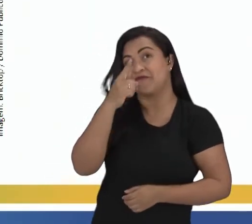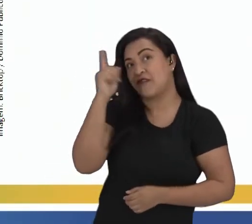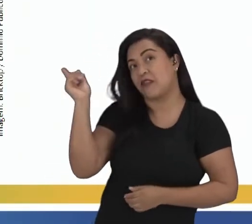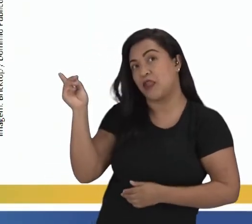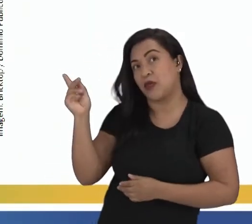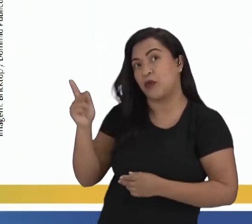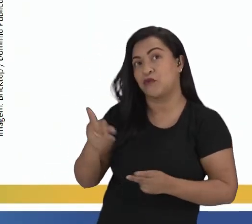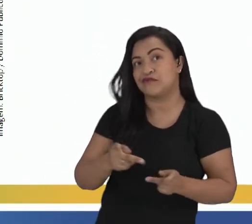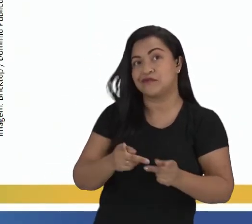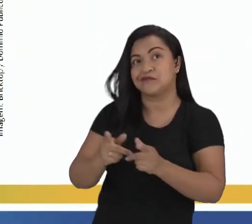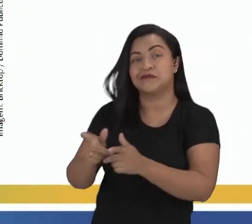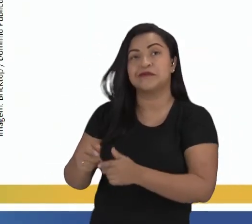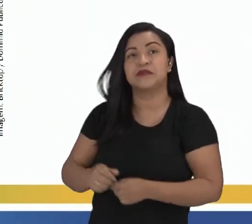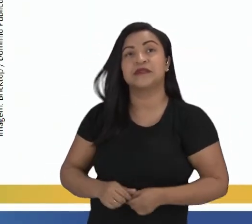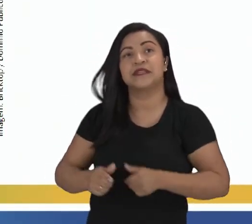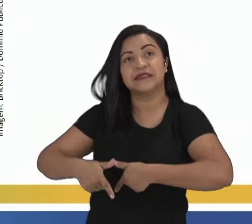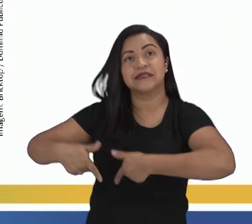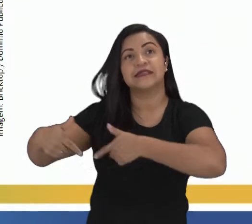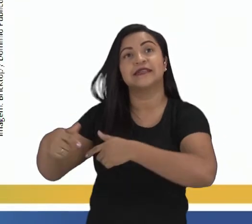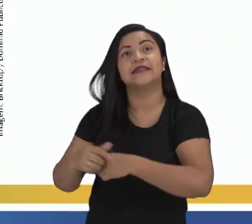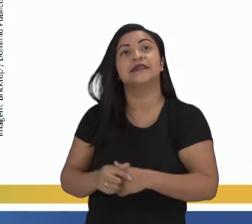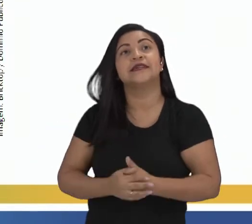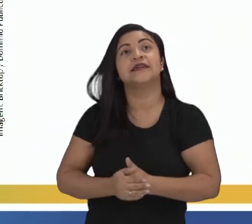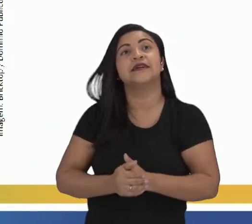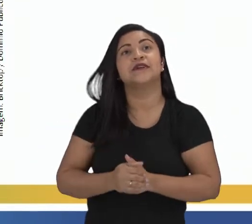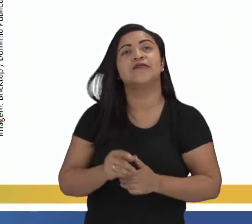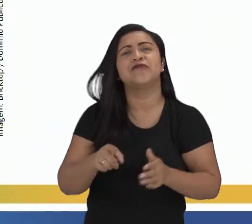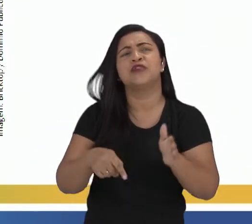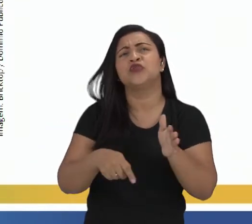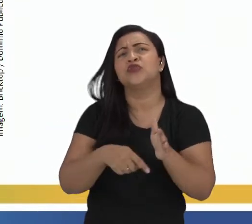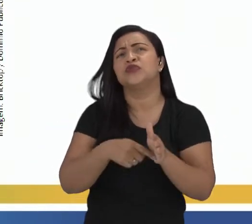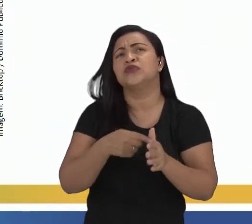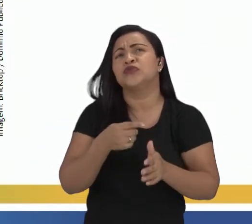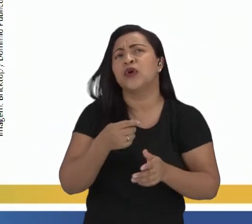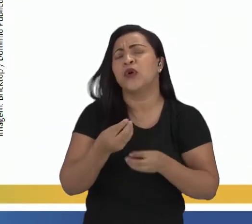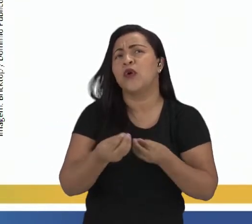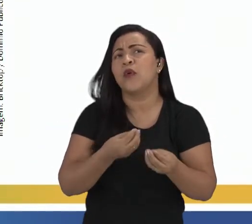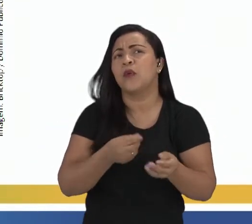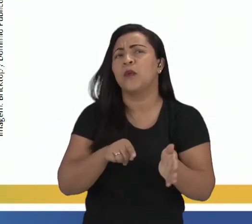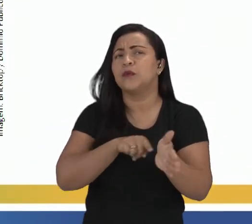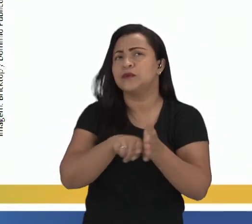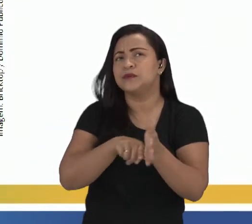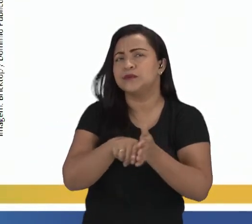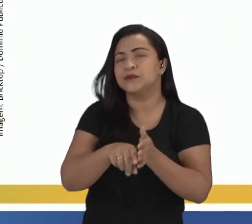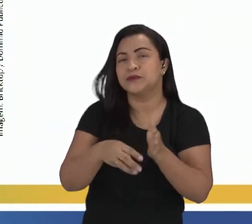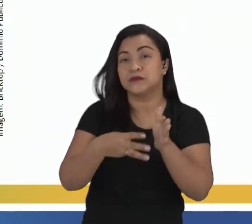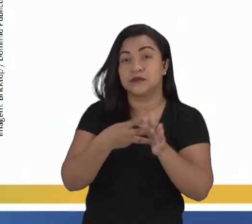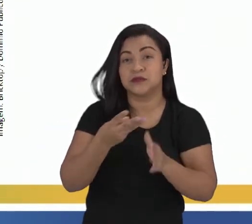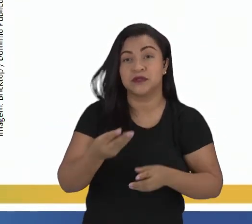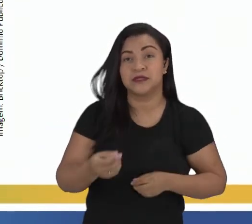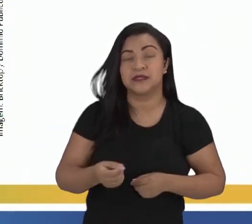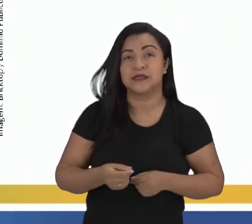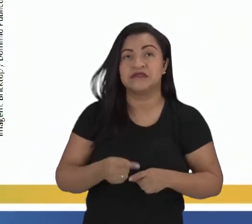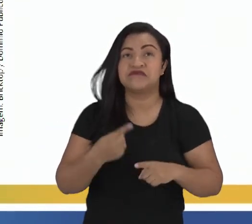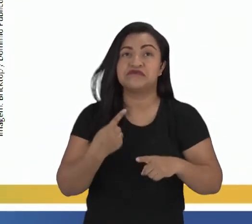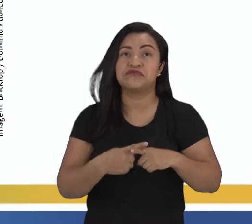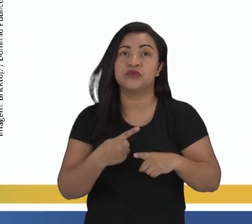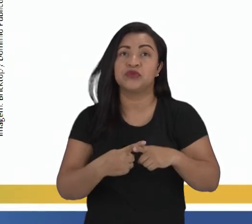vocês. Vamos começar esse estudo fazendo algumas perguntas. Primeiro, por que não é possível uma